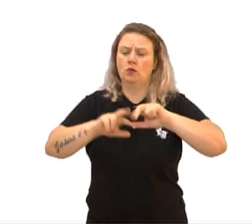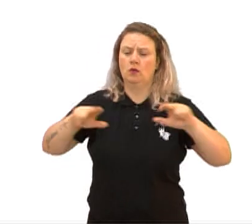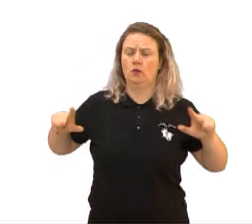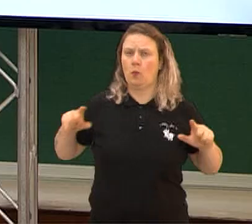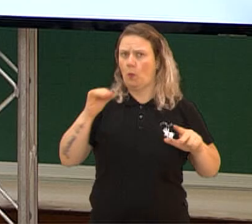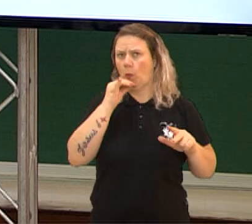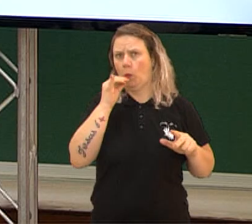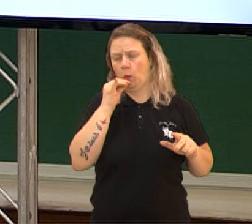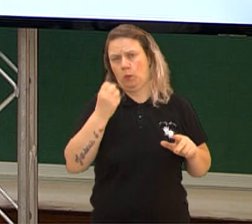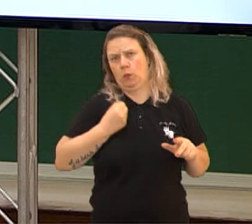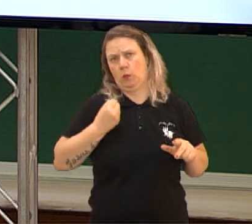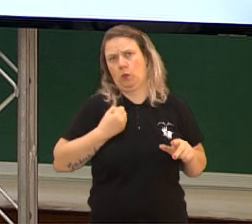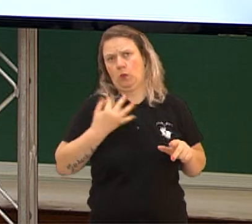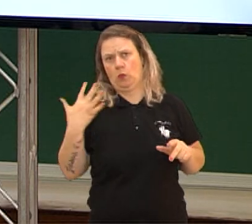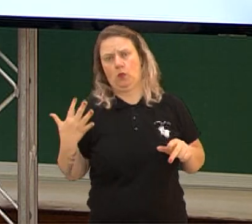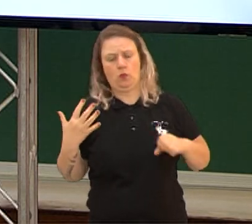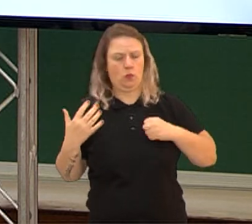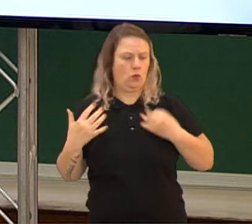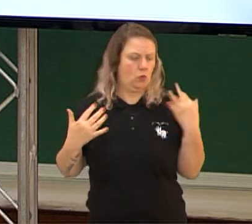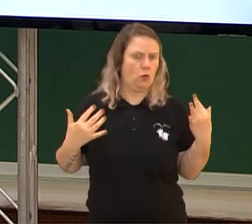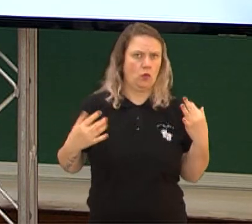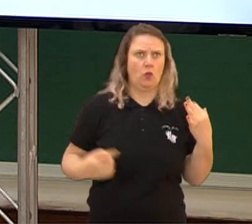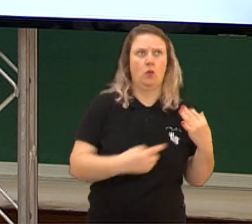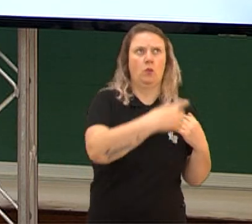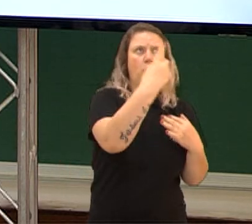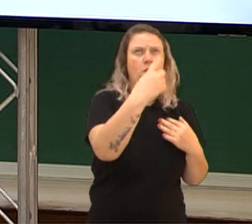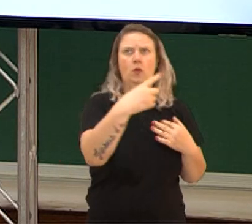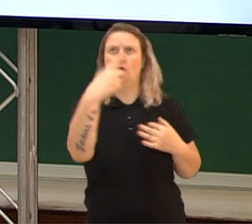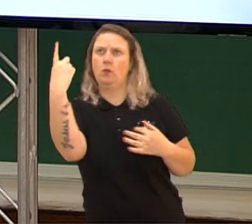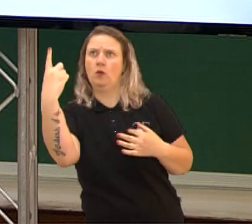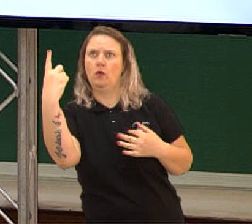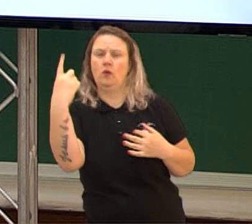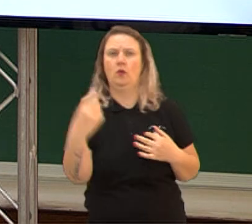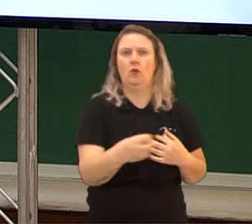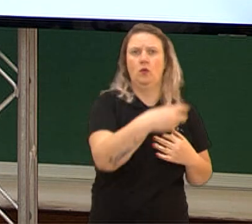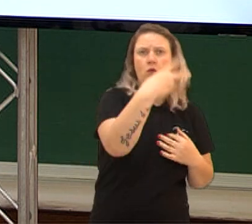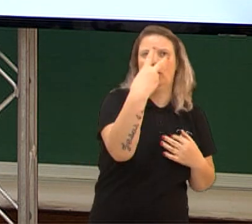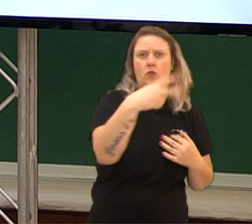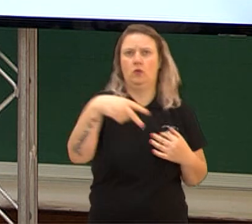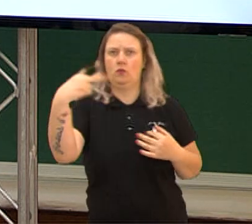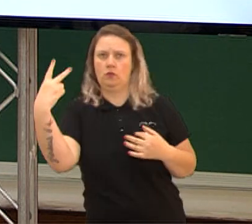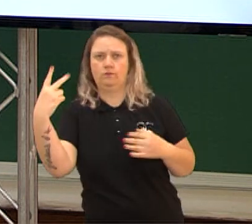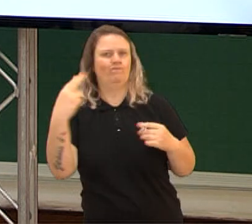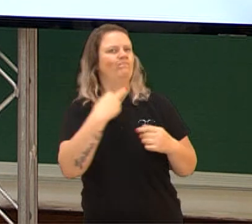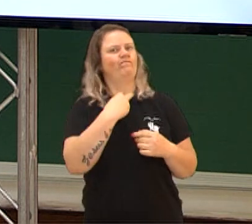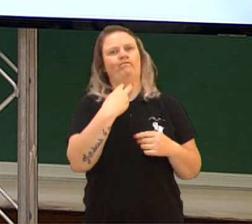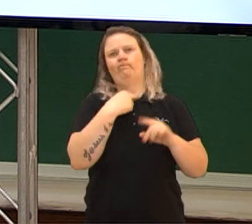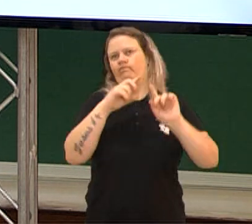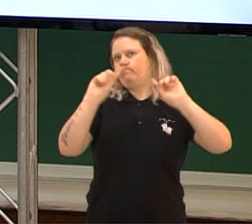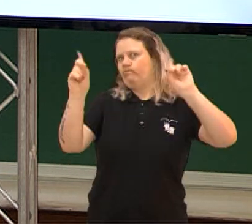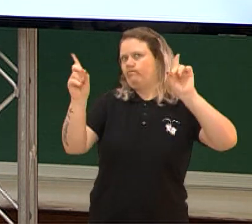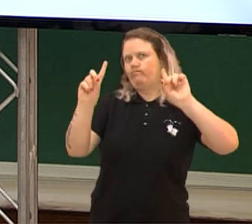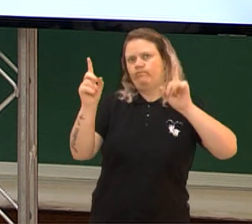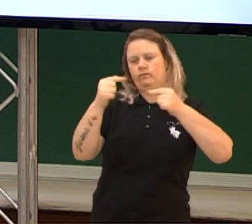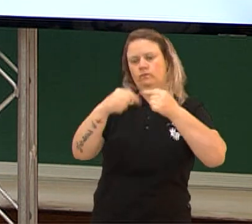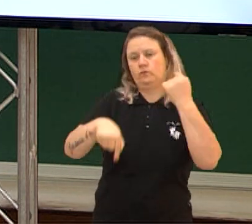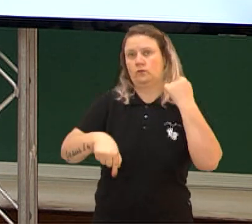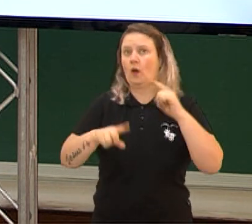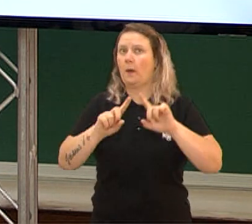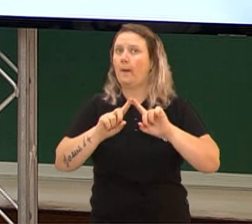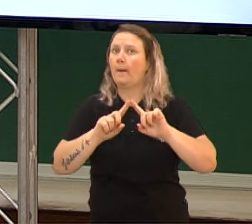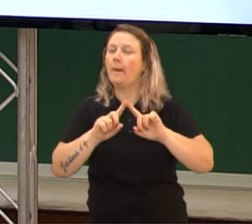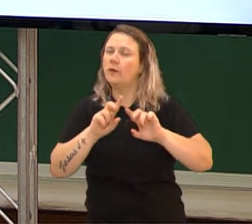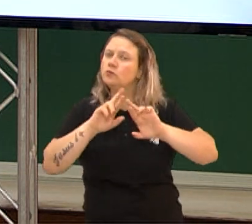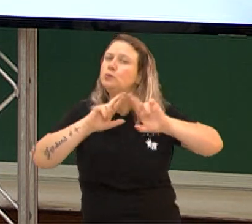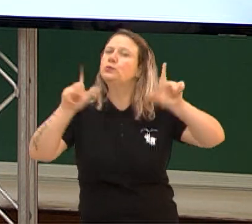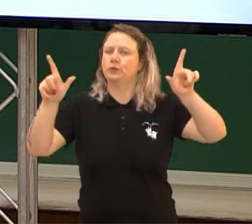pode fazer, por exemplo, a multiplicação do primeiro com o primeiro, a multiplicação do segundo com o segundo. Não é assim que se faz, tá? É um pouquinho